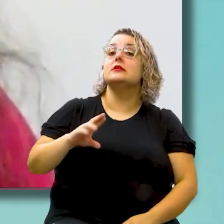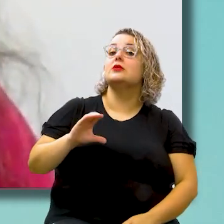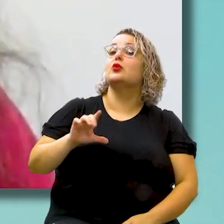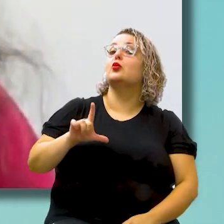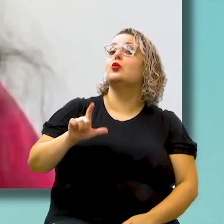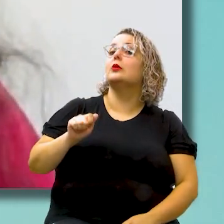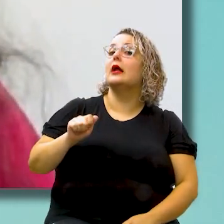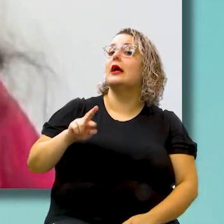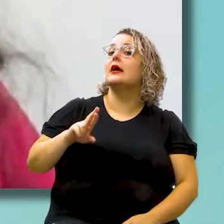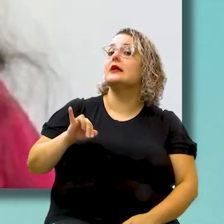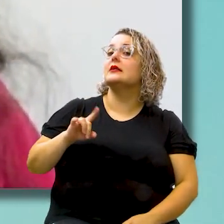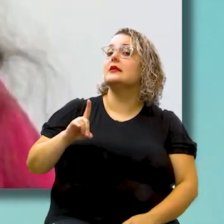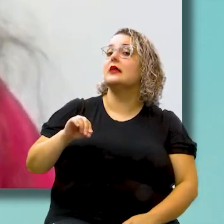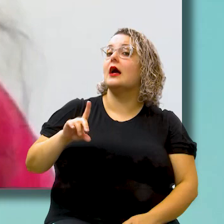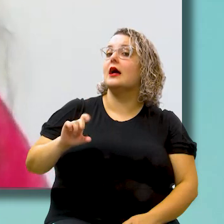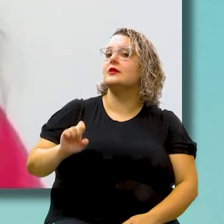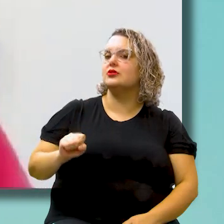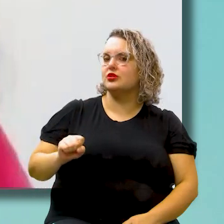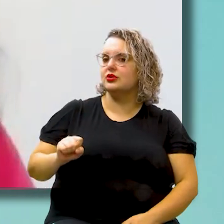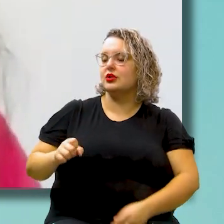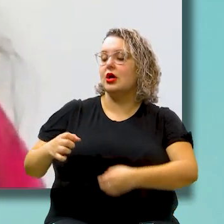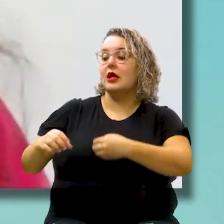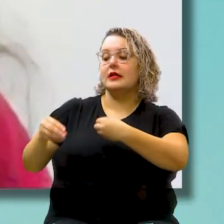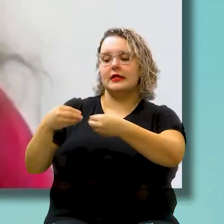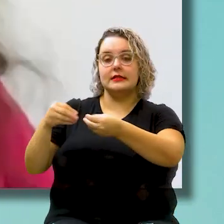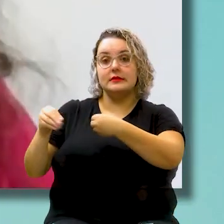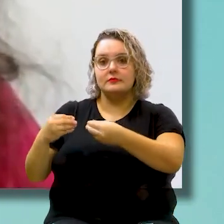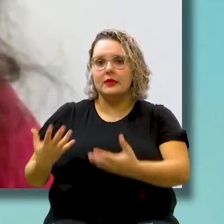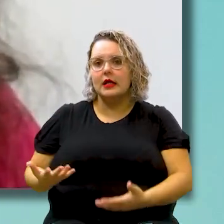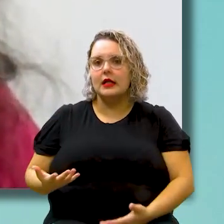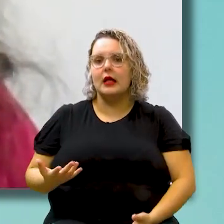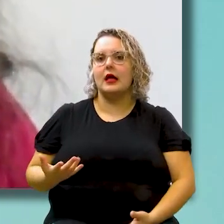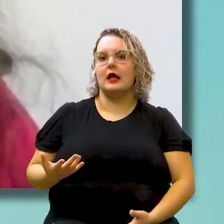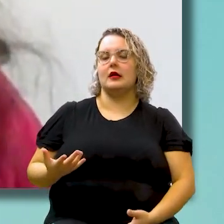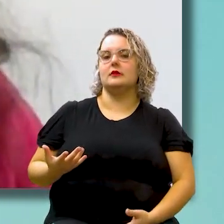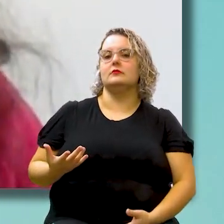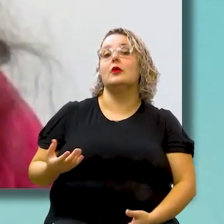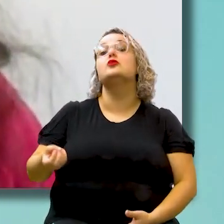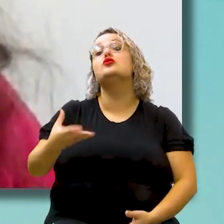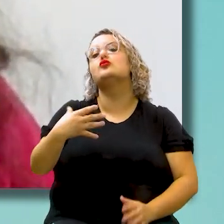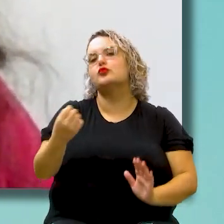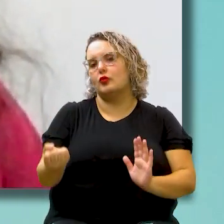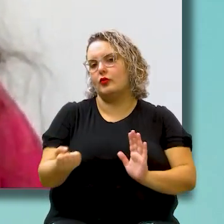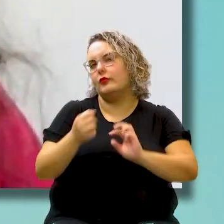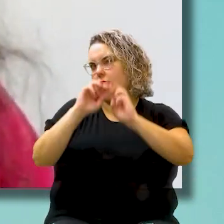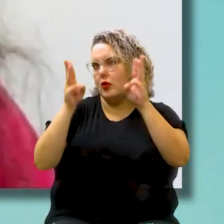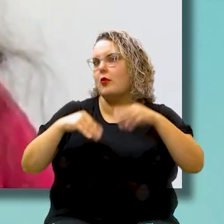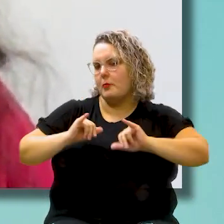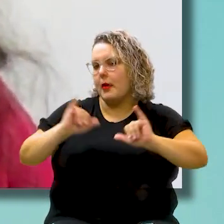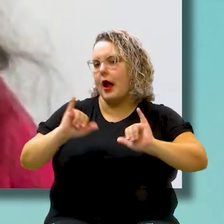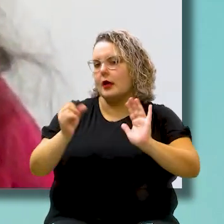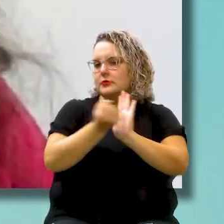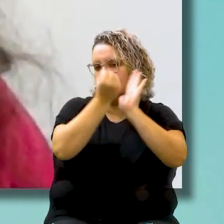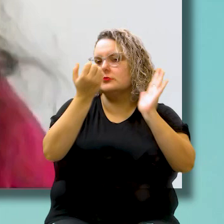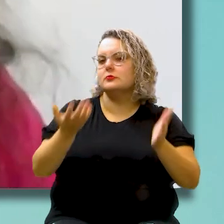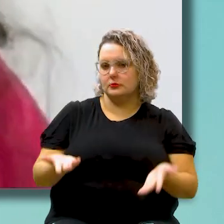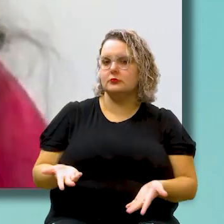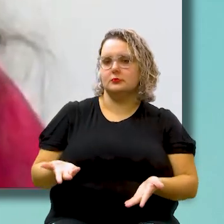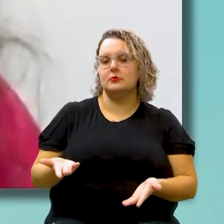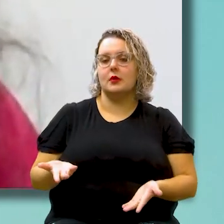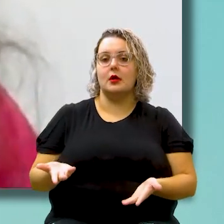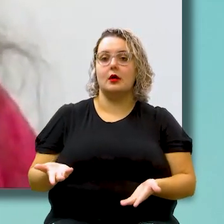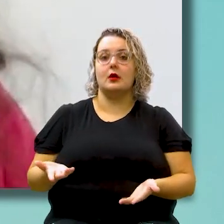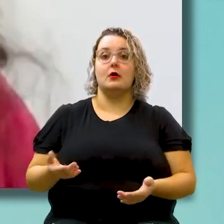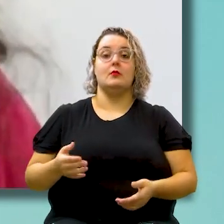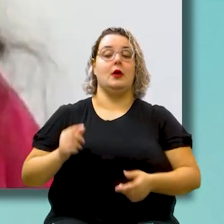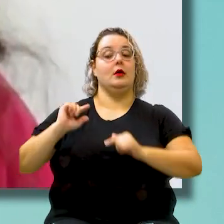circularidade quando trabalham as suas embalagens, os seus produtos, né? Faz parte, inclusive, de um novo marketing, você está